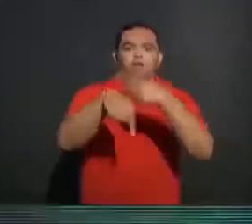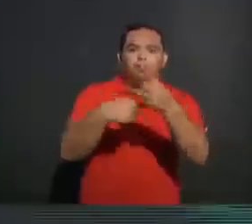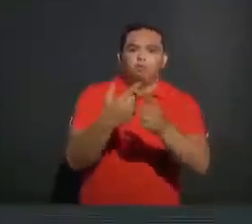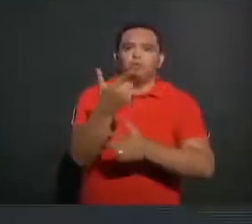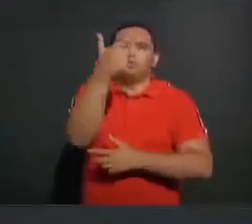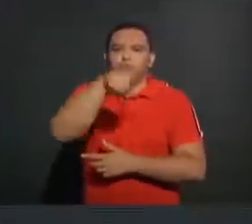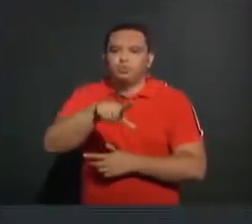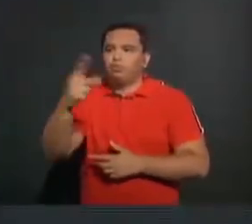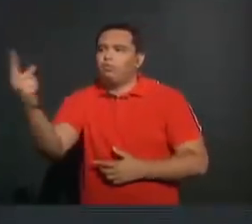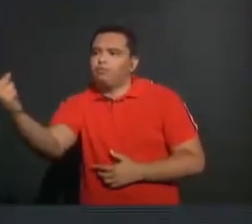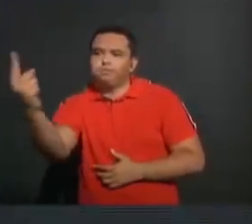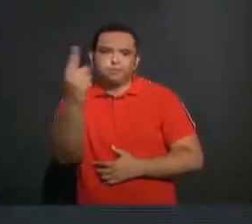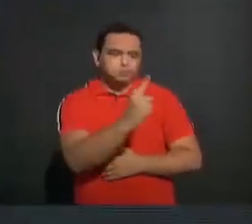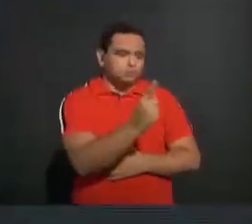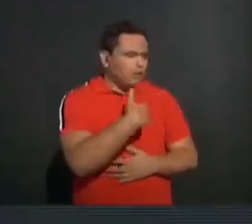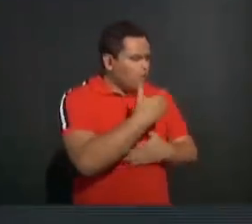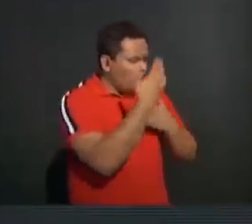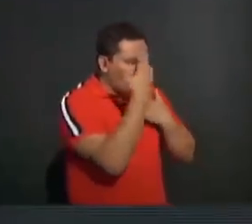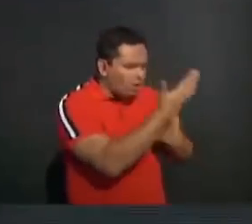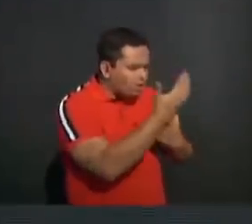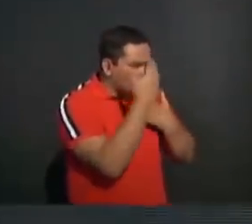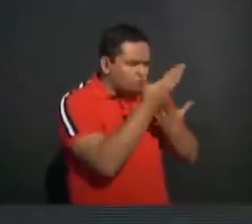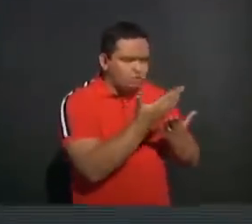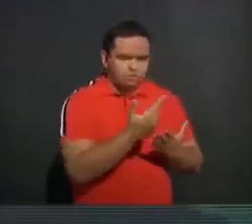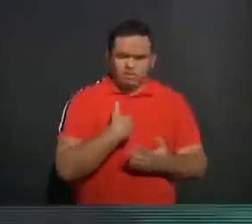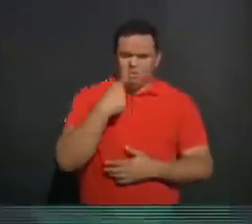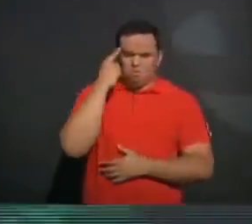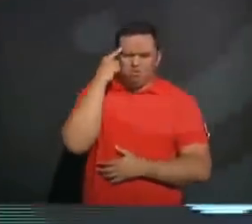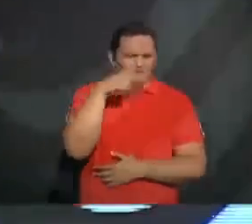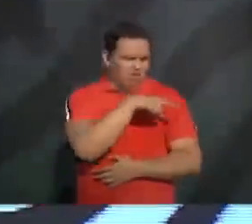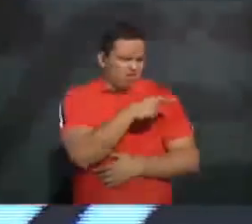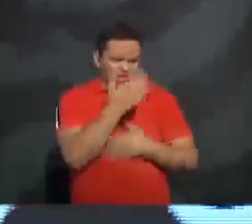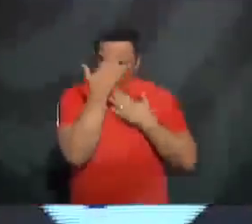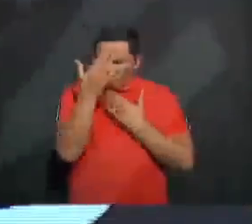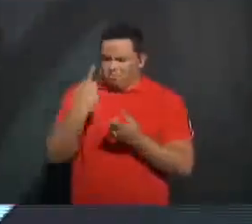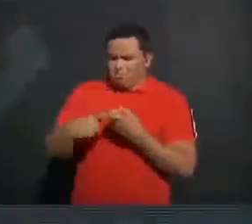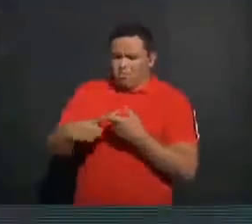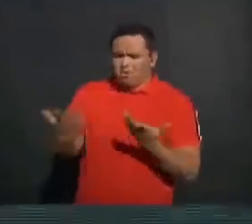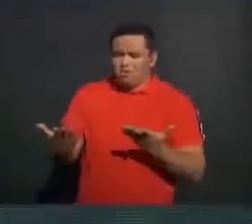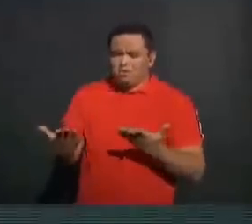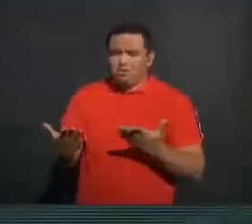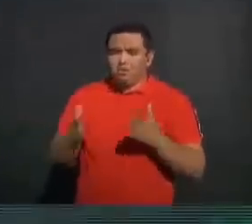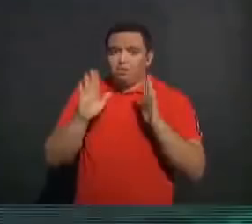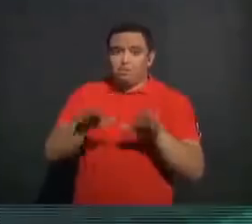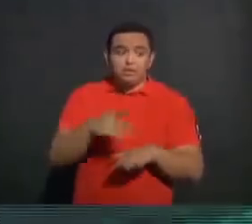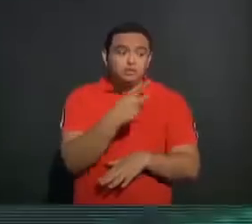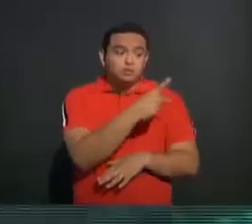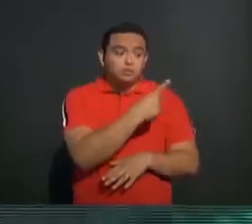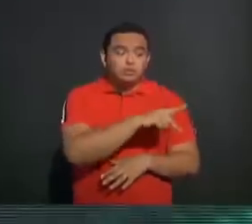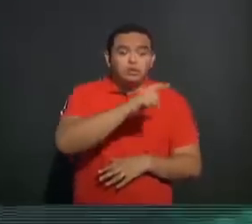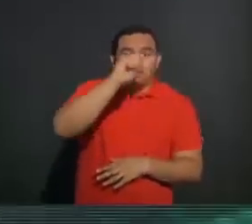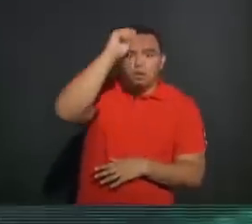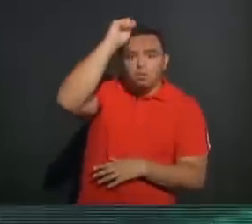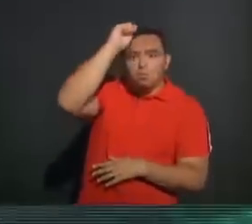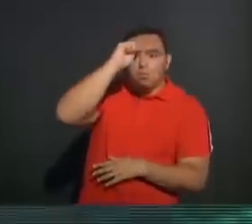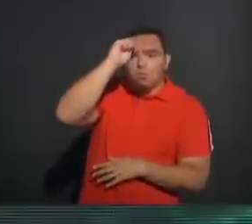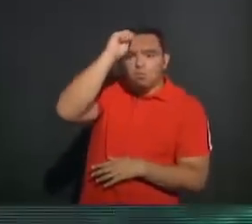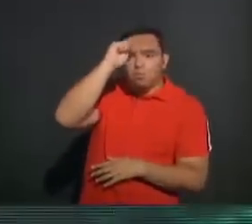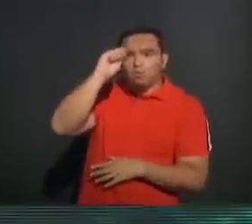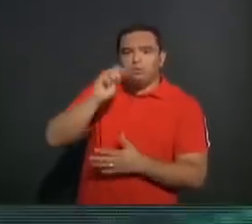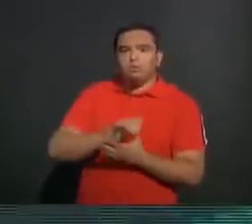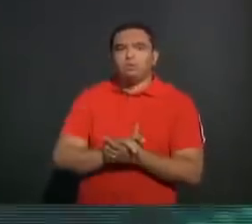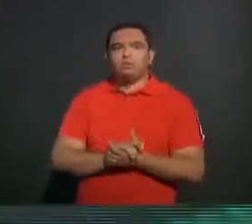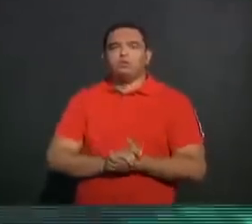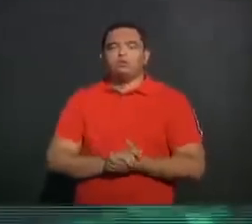jovem, queria agradecer ao senhor. Aí, o que esse homem tem? Tem de bermuda? Eu olhei, ele tava, o boné dele